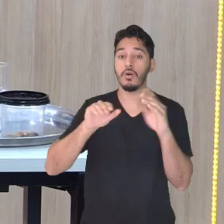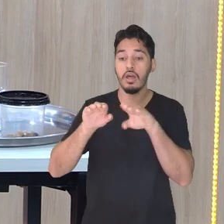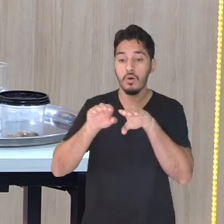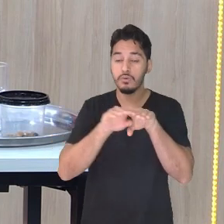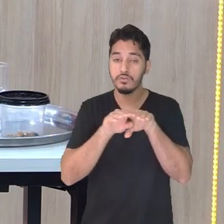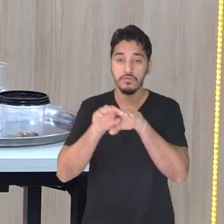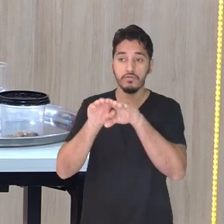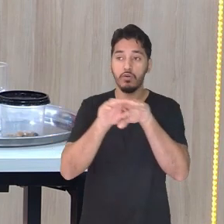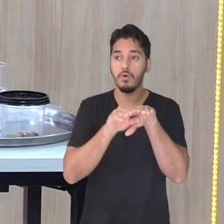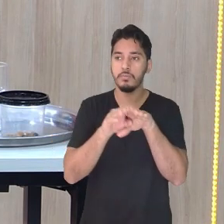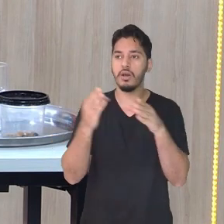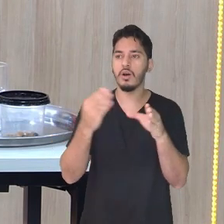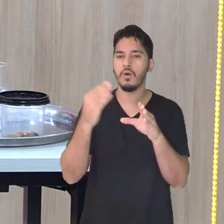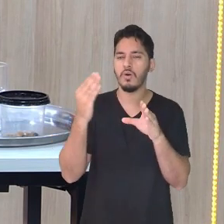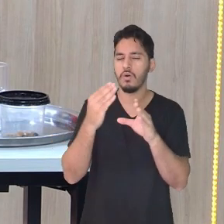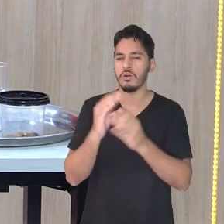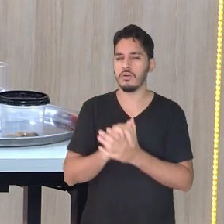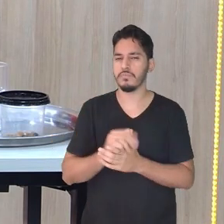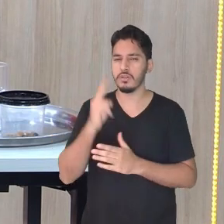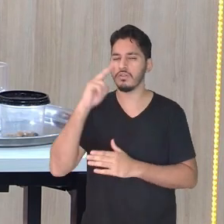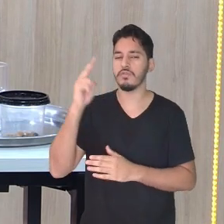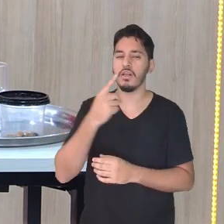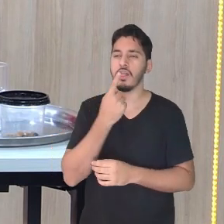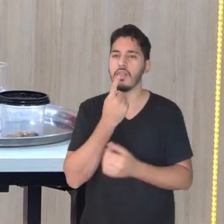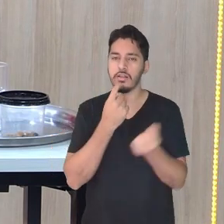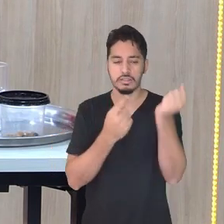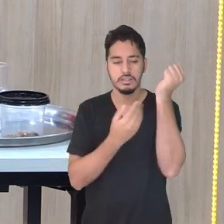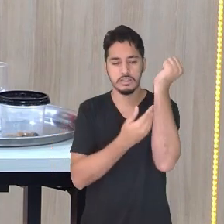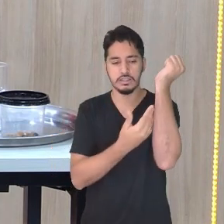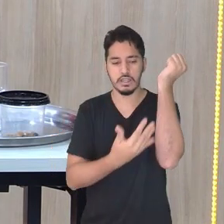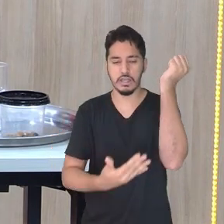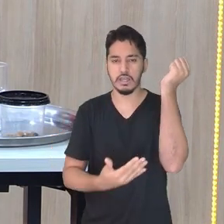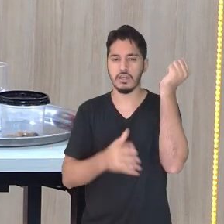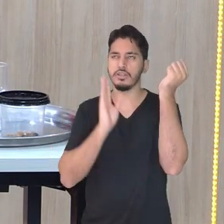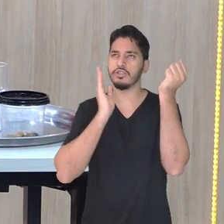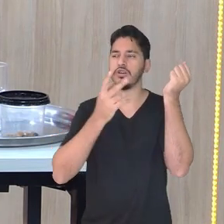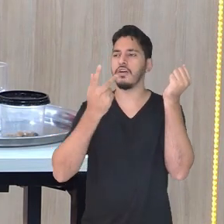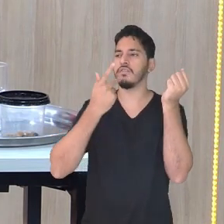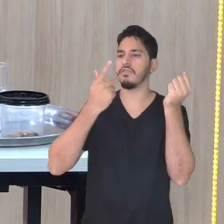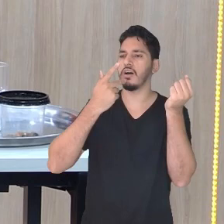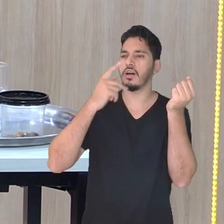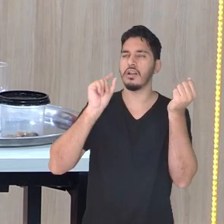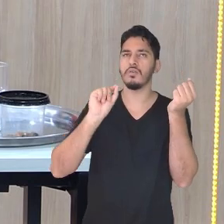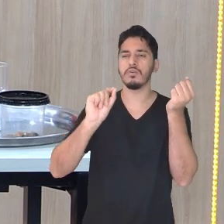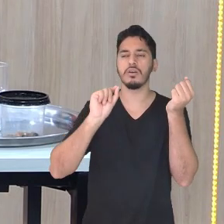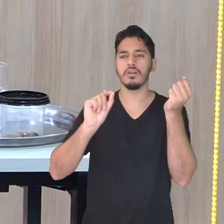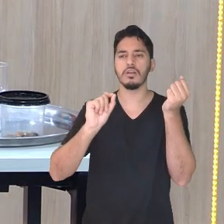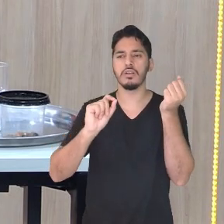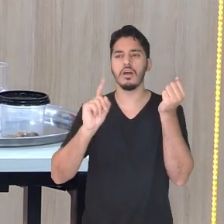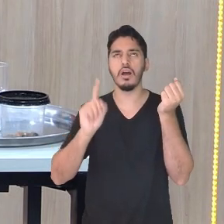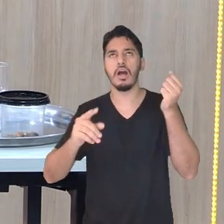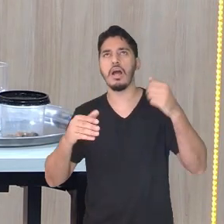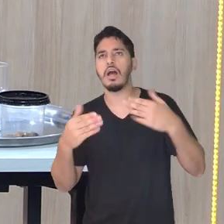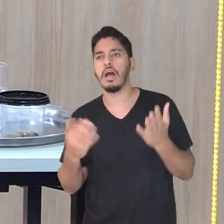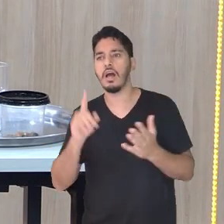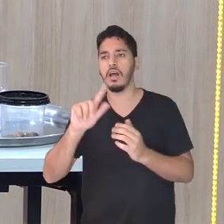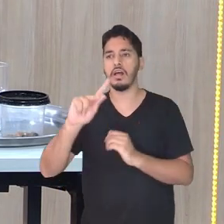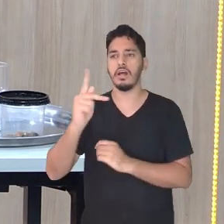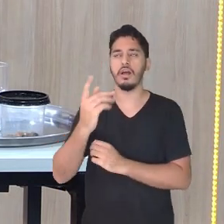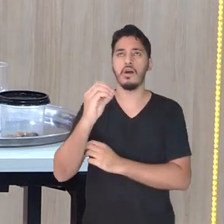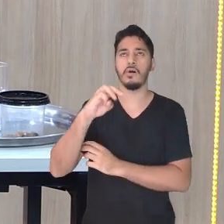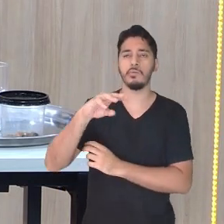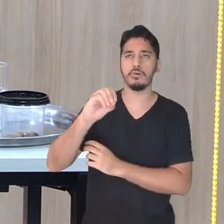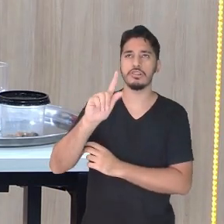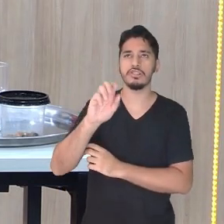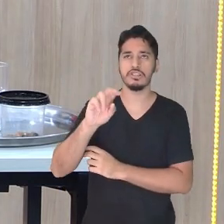grande característica. Quando a gente olha para o sangue, a gente já classifica o sangue, né? Professora, é homogêneo, eu vejo só